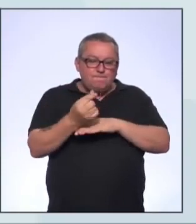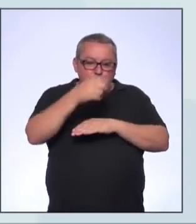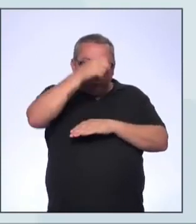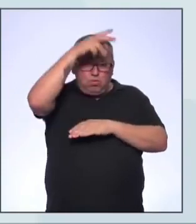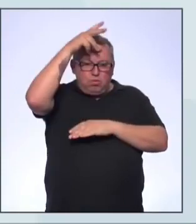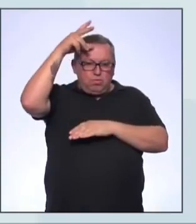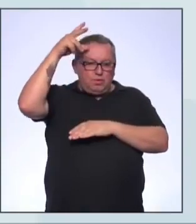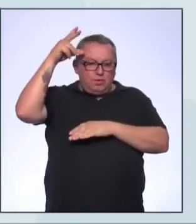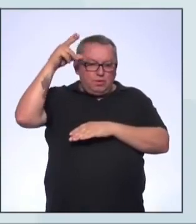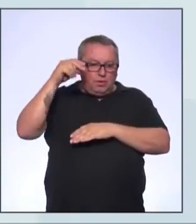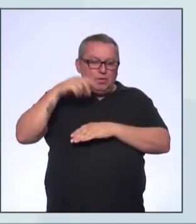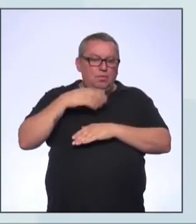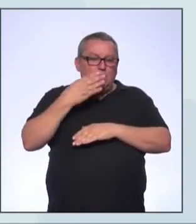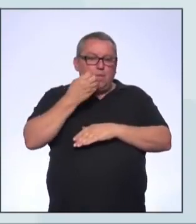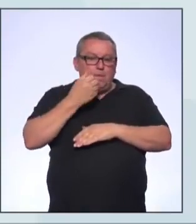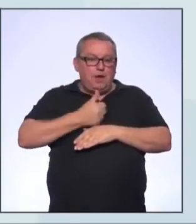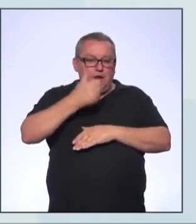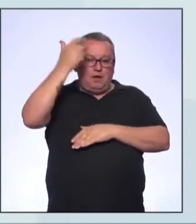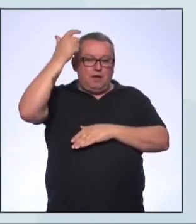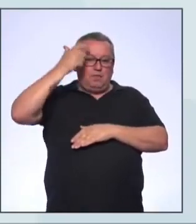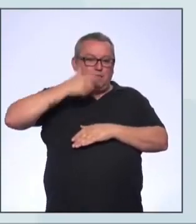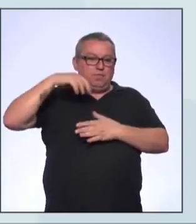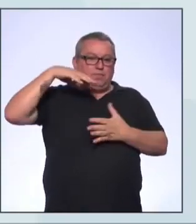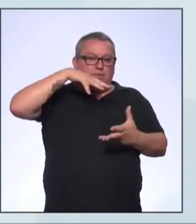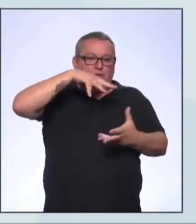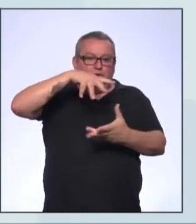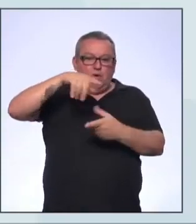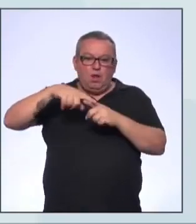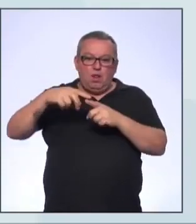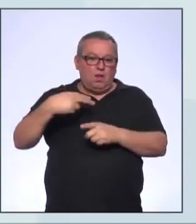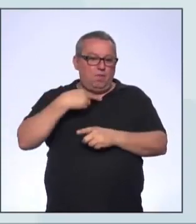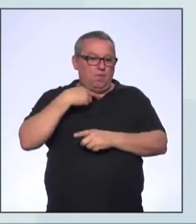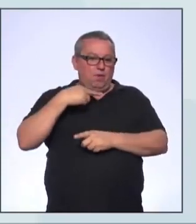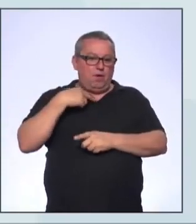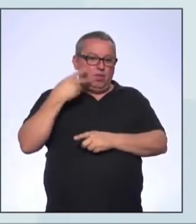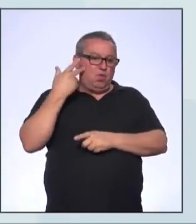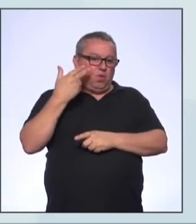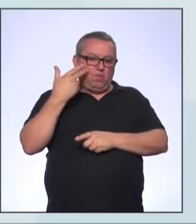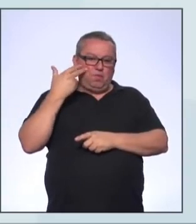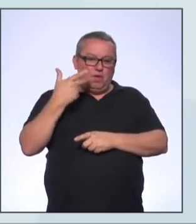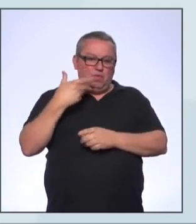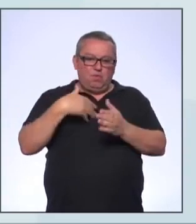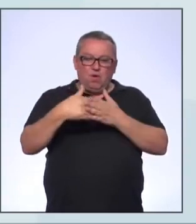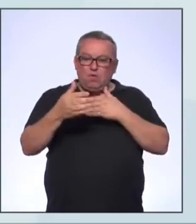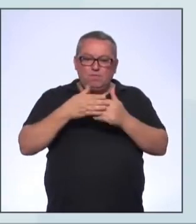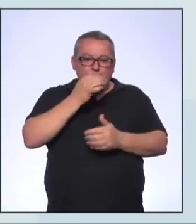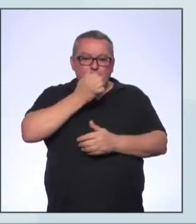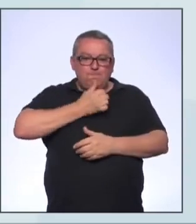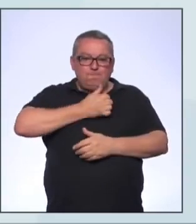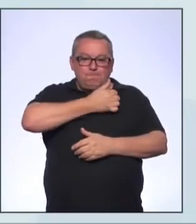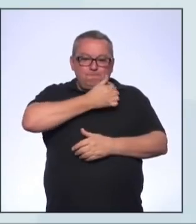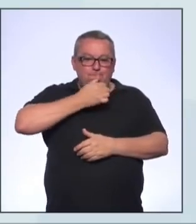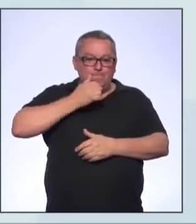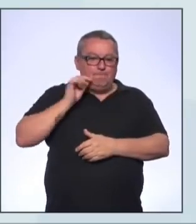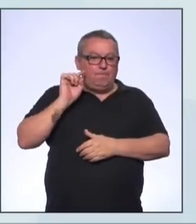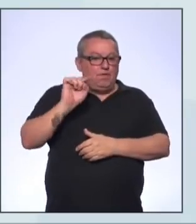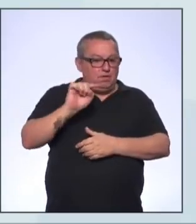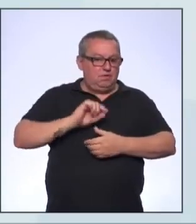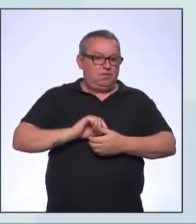públicos para o bem da humanidade, a qual não pode considerar normal qualquer sacrifício